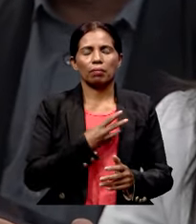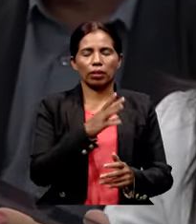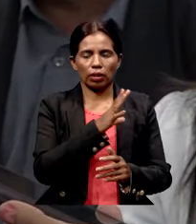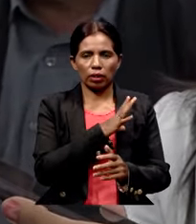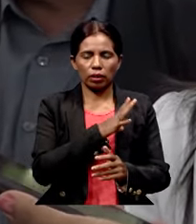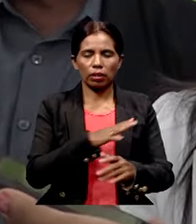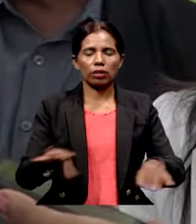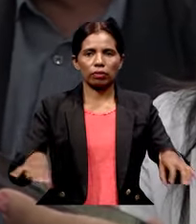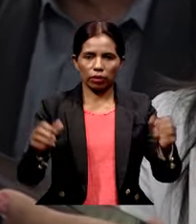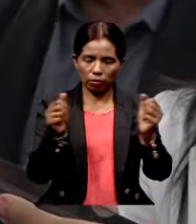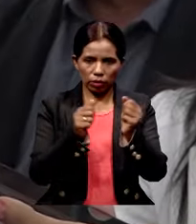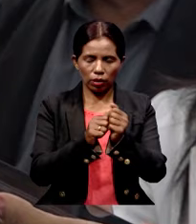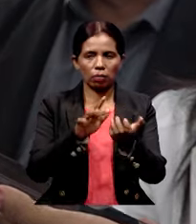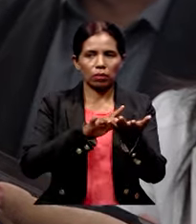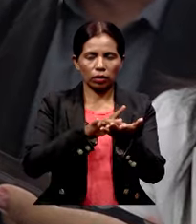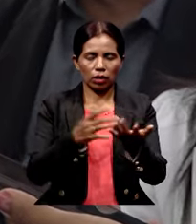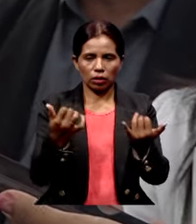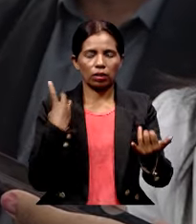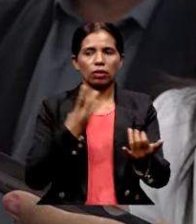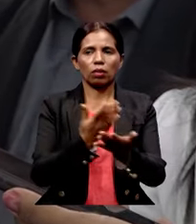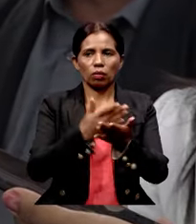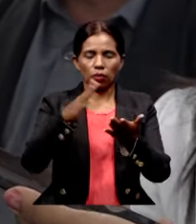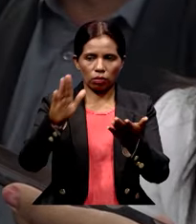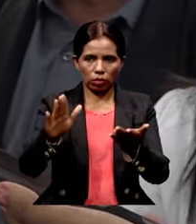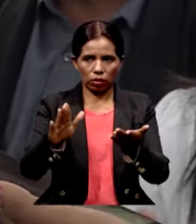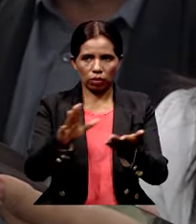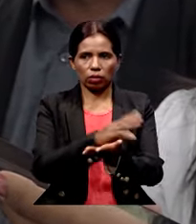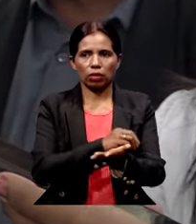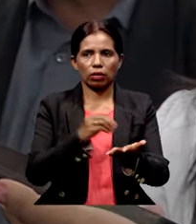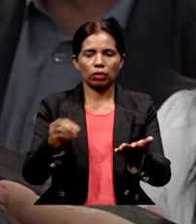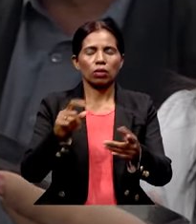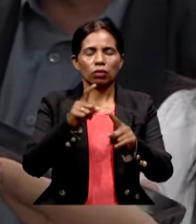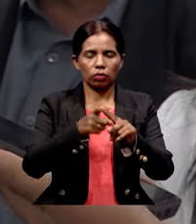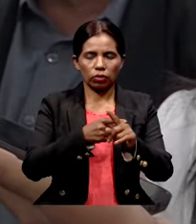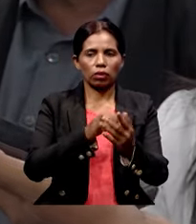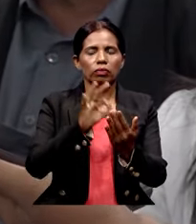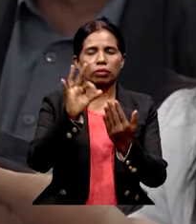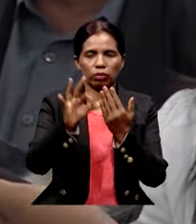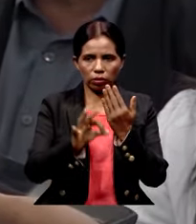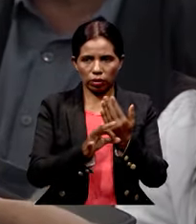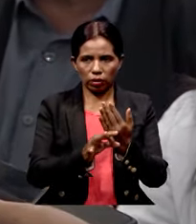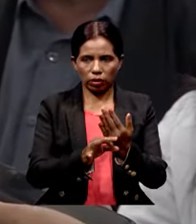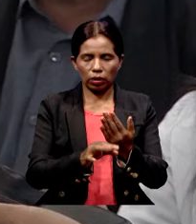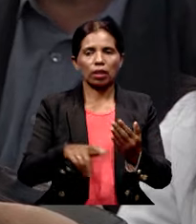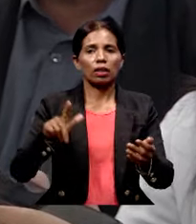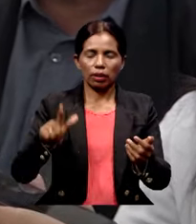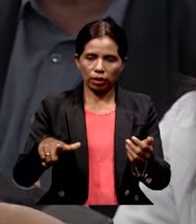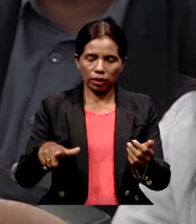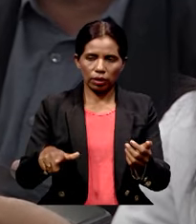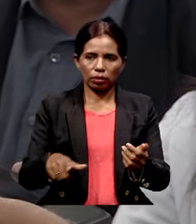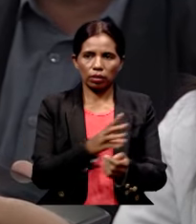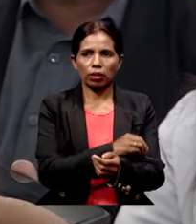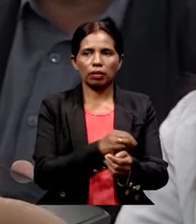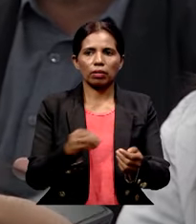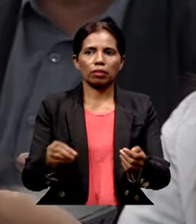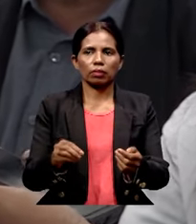par, por exemplo, ai moro ser agora ita hola tamai bele cobre to, por exemplo, to fevereiro, fim do fevereiro, or si da tenderização ne